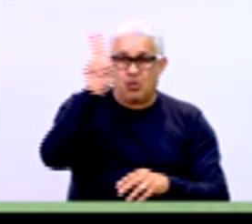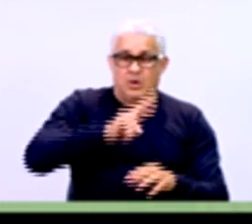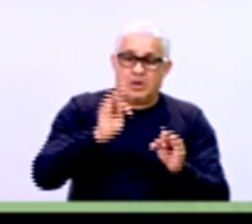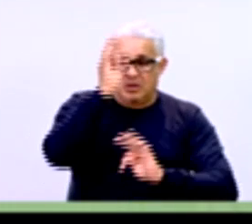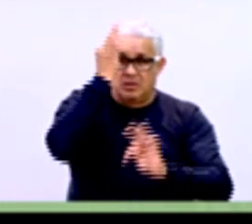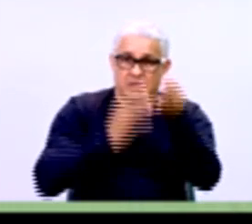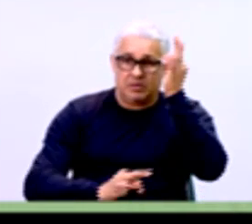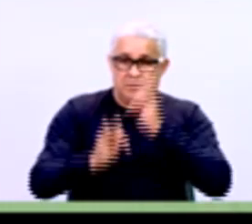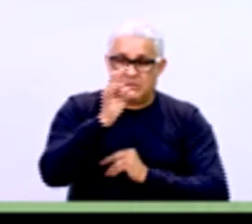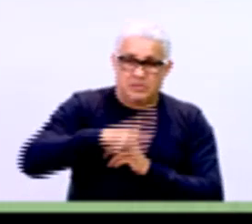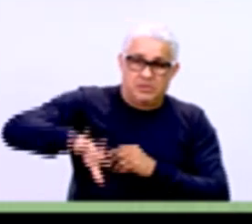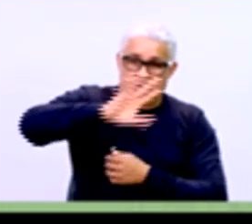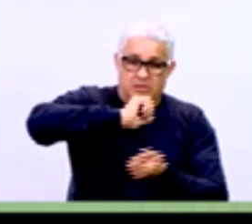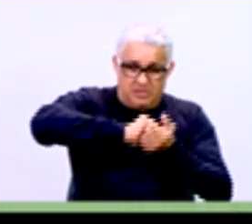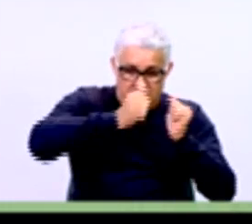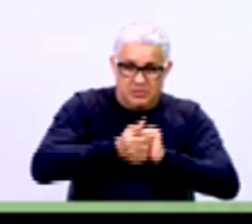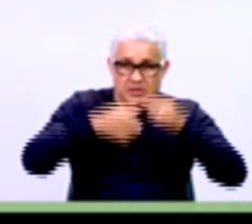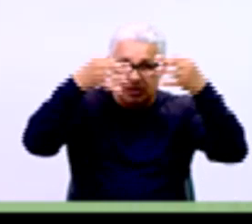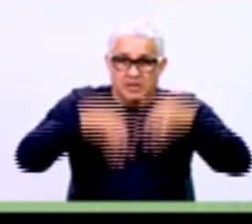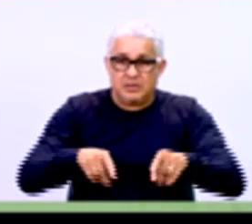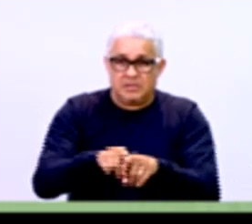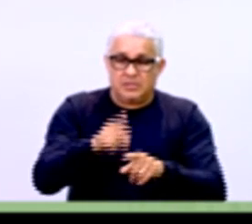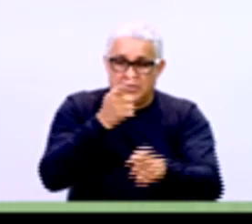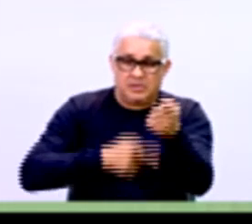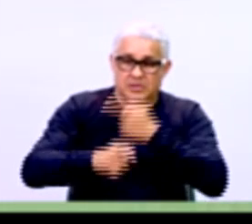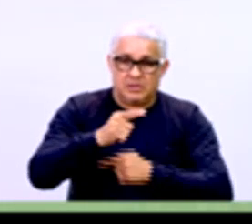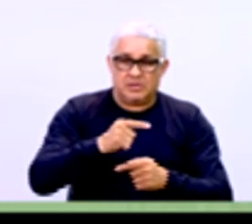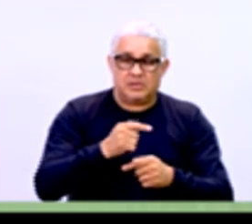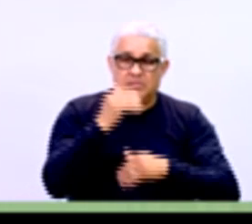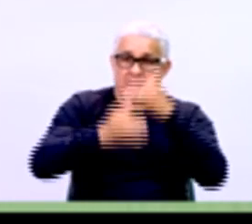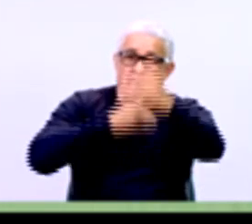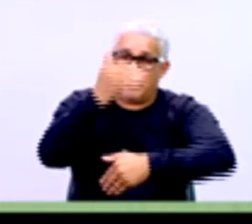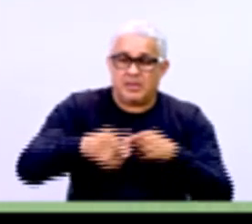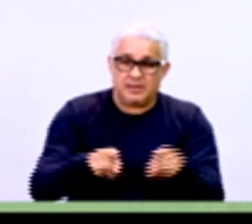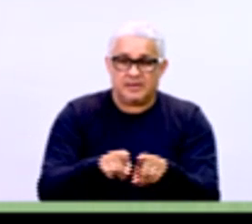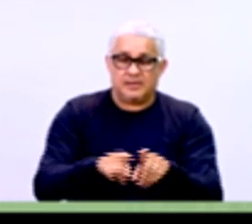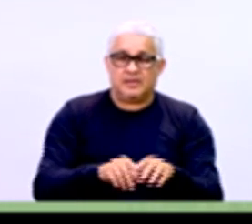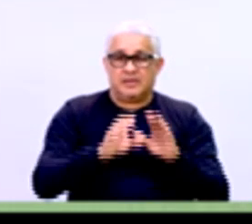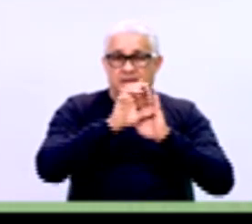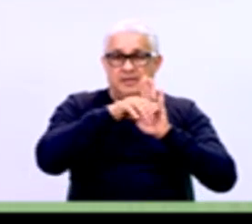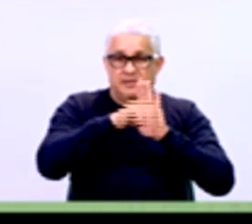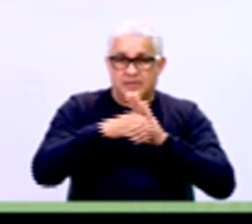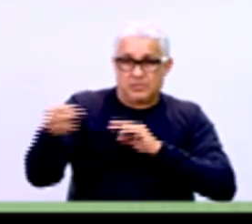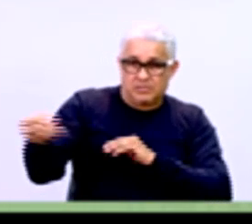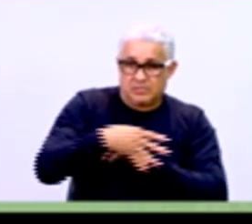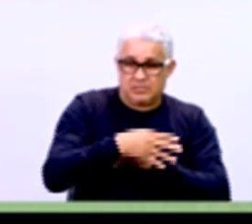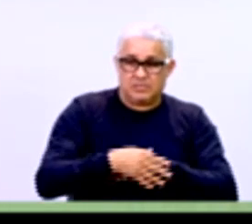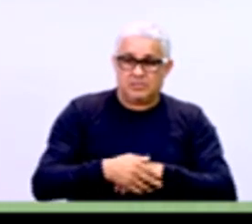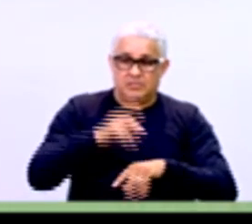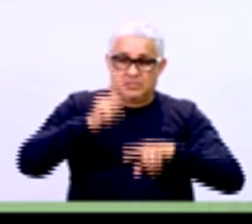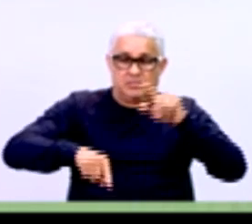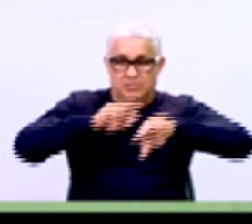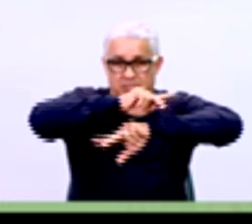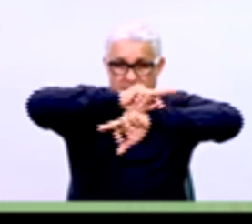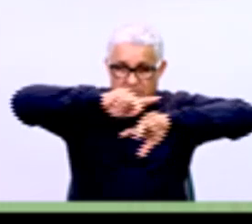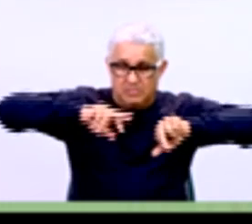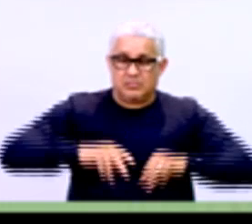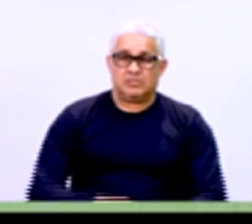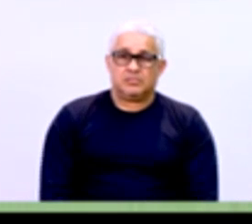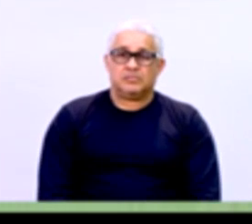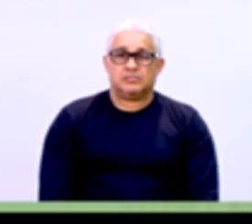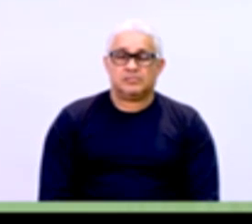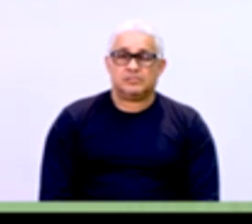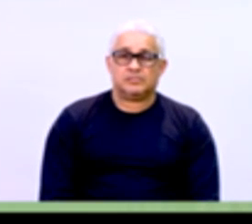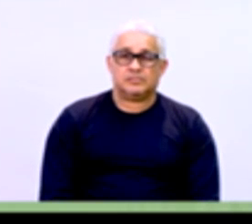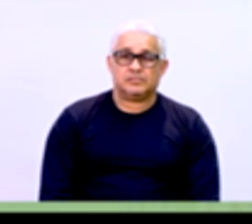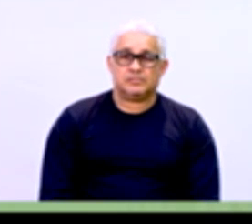tecnologias ambientalmente corretas no gerenciamento dos processos e na concepção de novos produtos. Ainda,